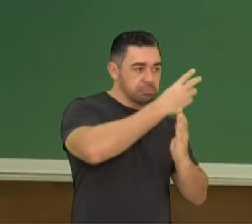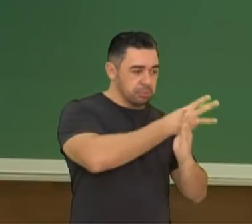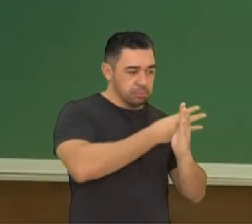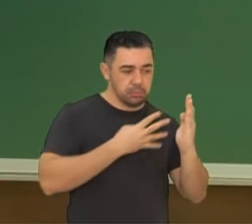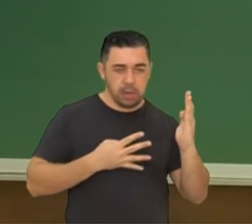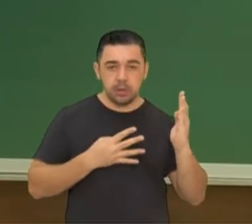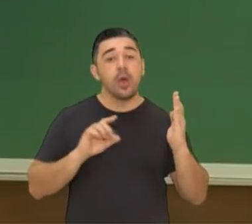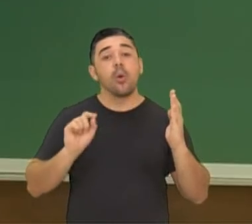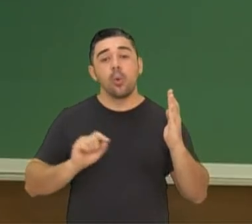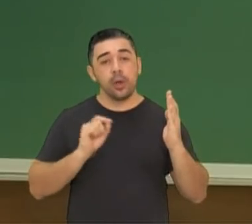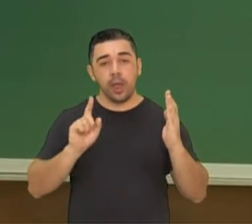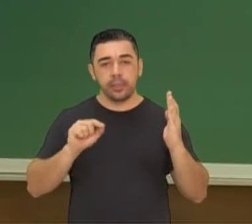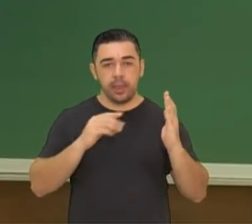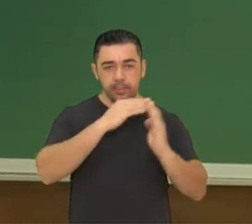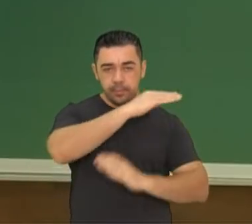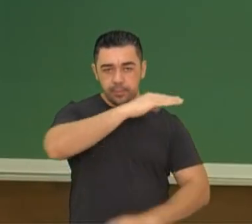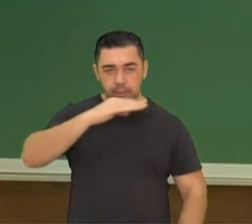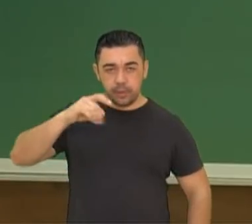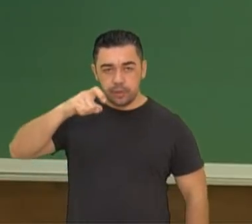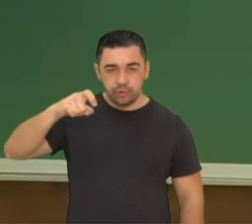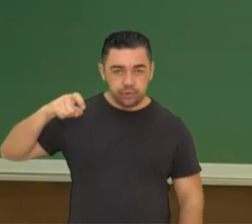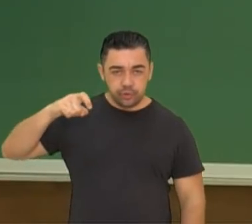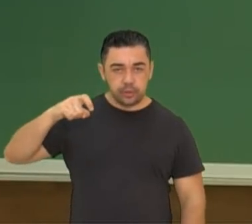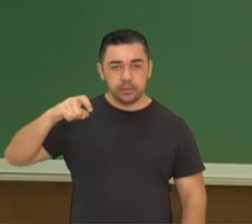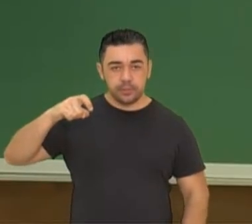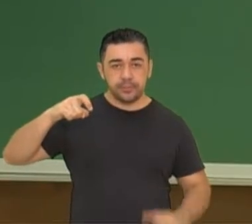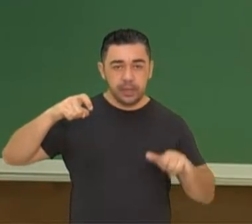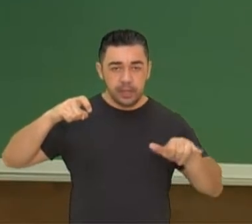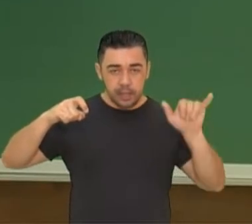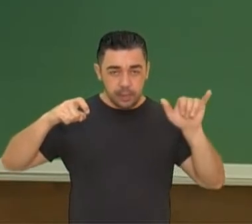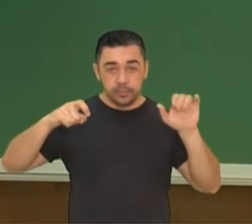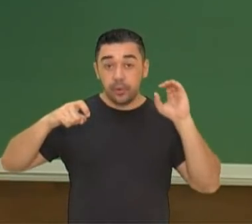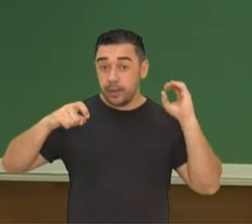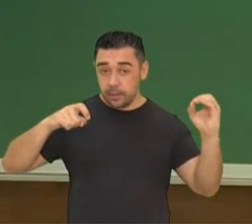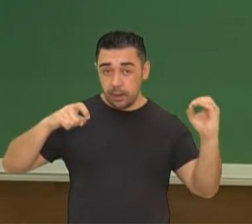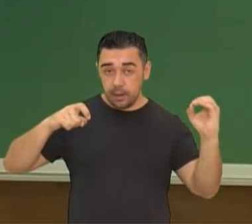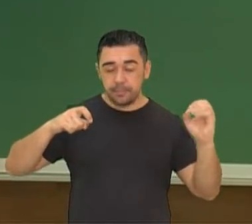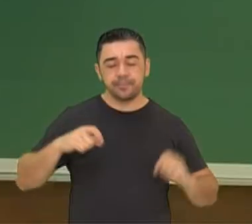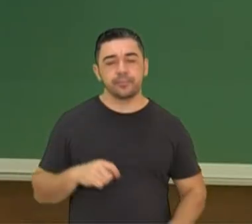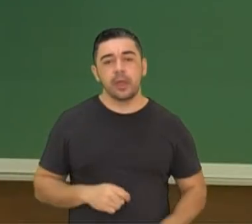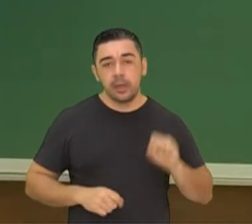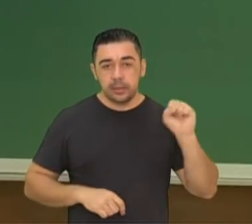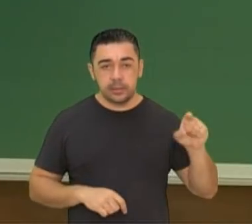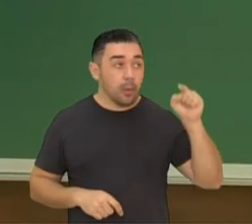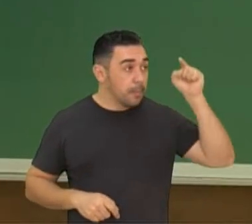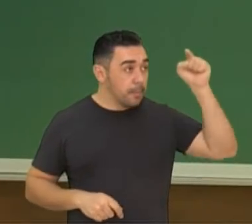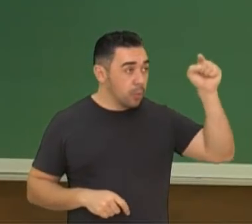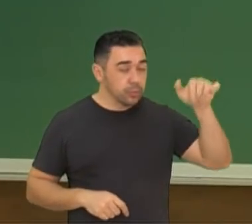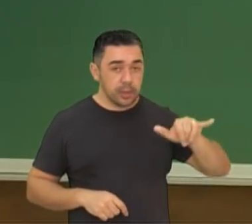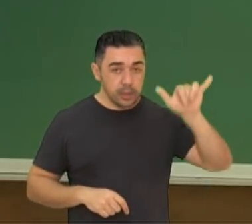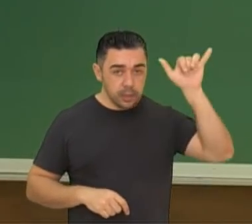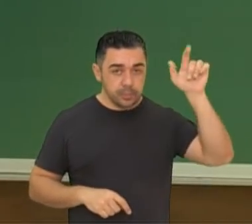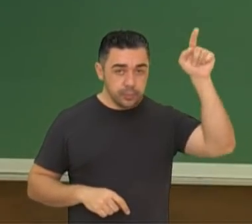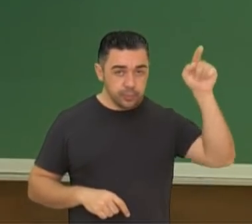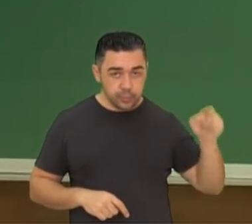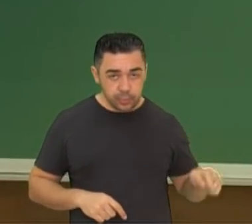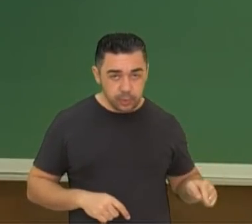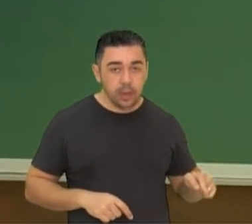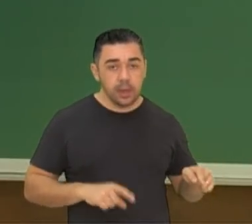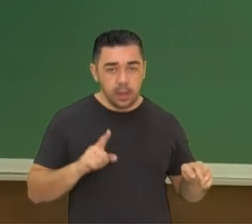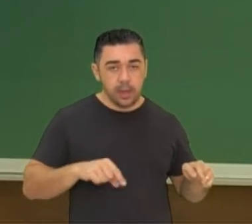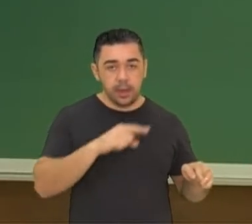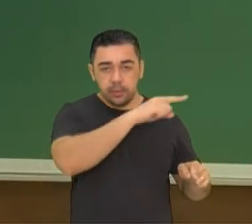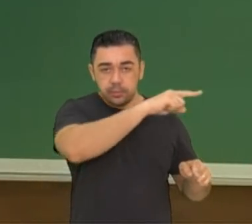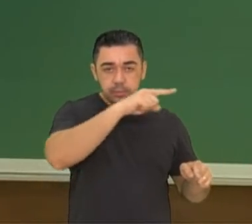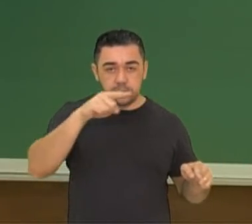caso, se o ponto está sobre o eixo x, a coordenada y é igual a 0. Se o ponto está sobre o eixo y, a coordenada x é